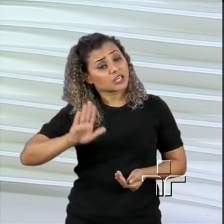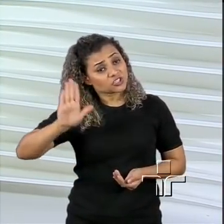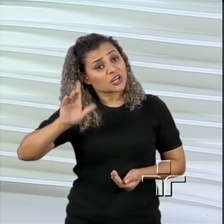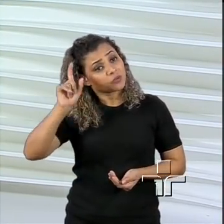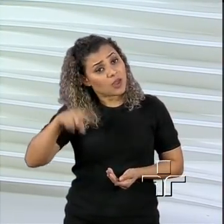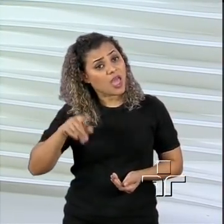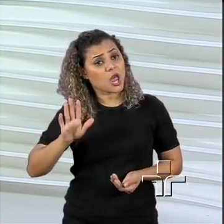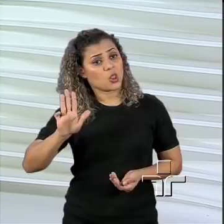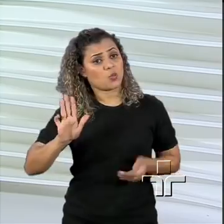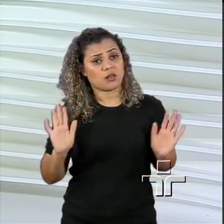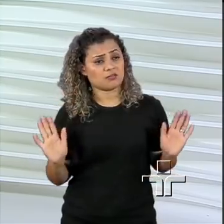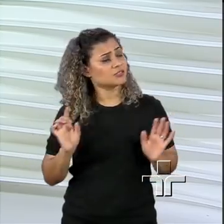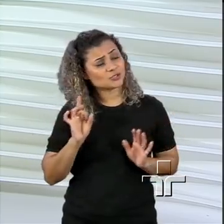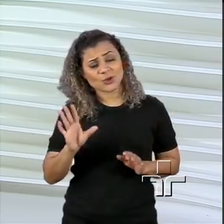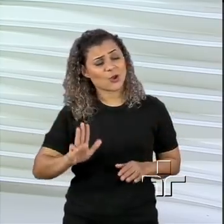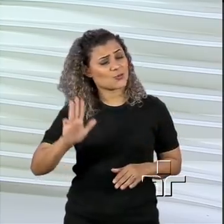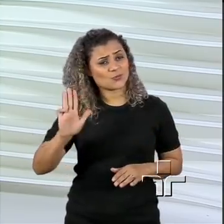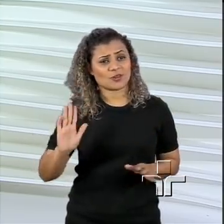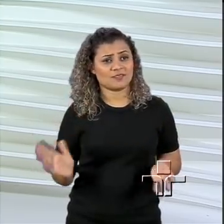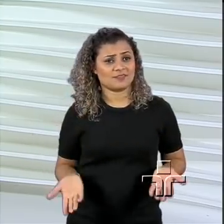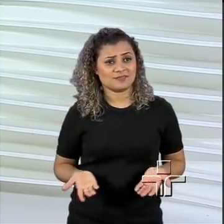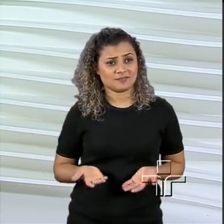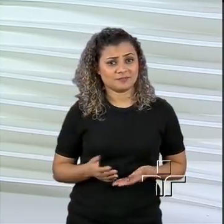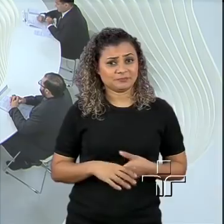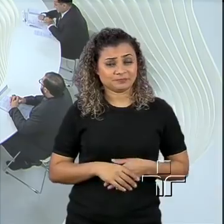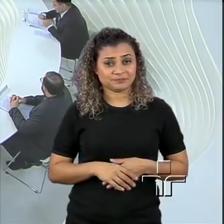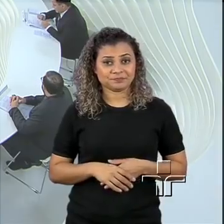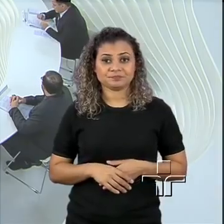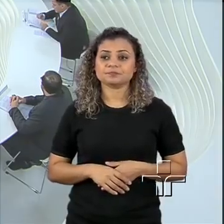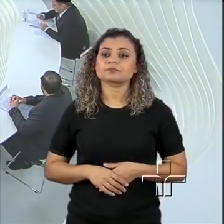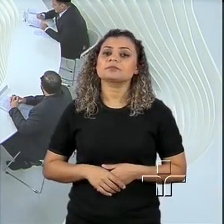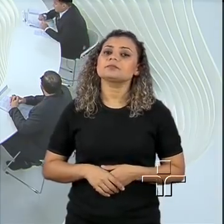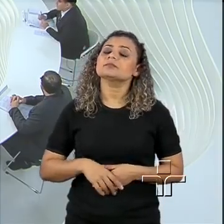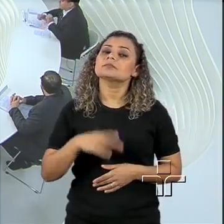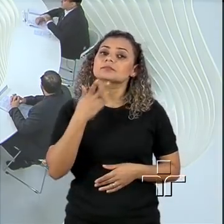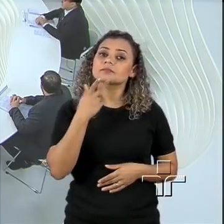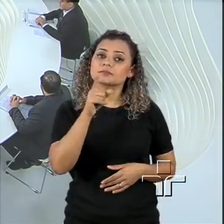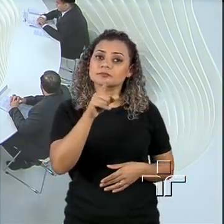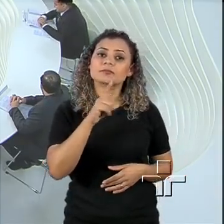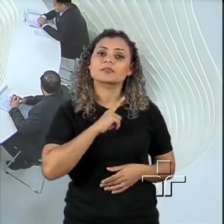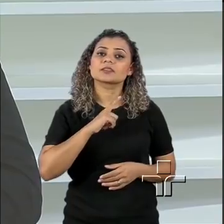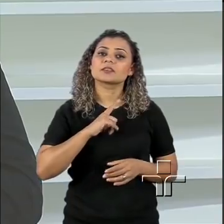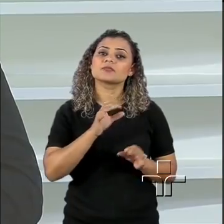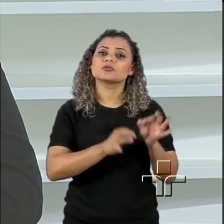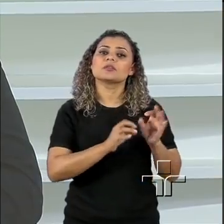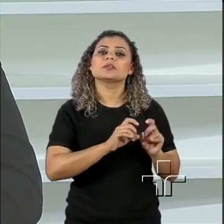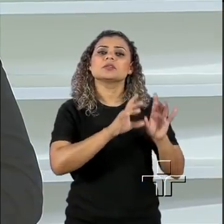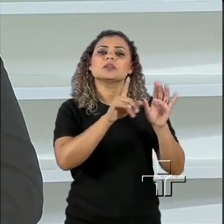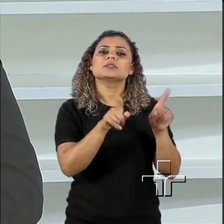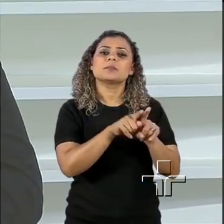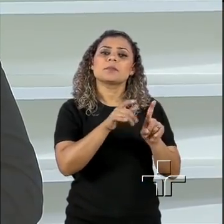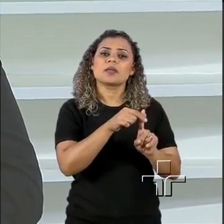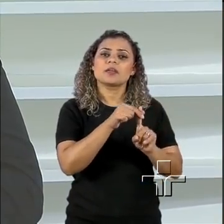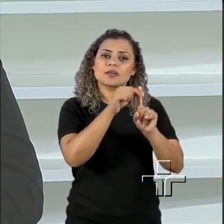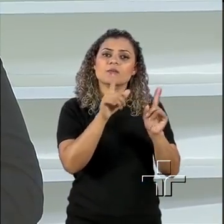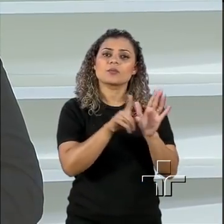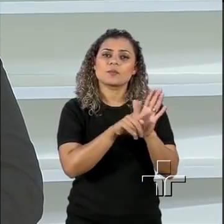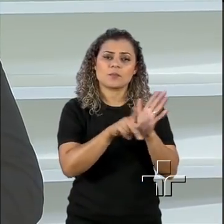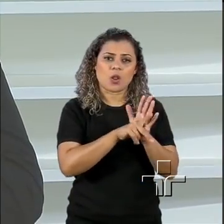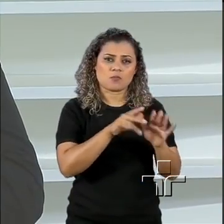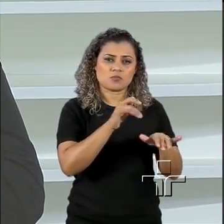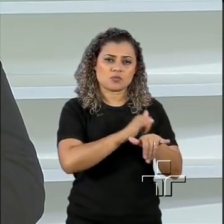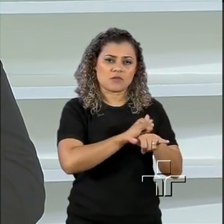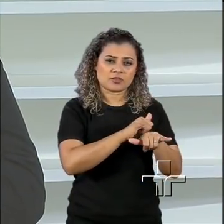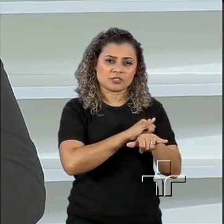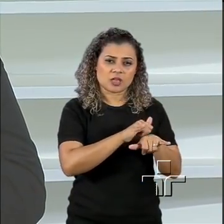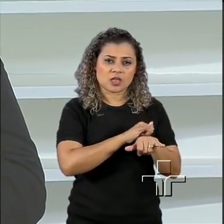Silva. Ministro, na proposta de delação premiada que ele negocia com a força-tarefa da Lava Jato, o